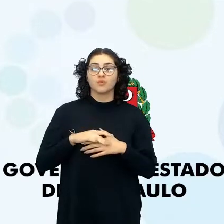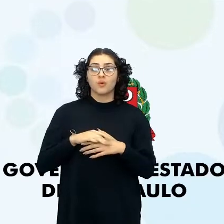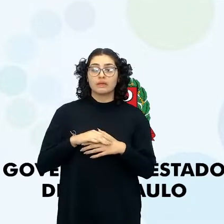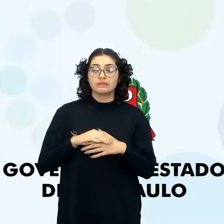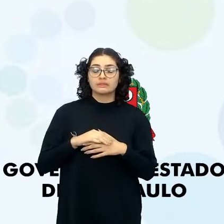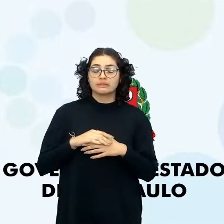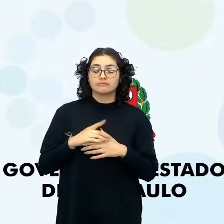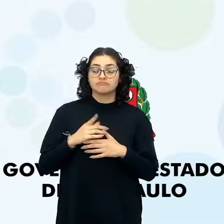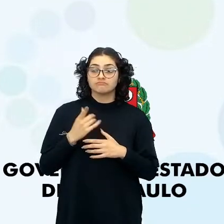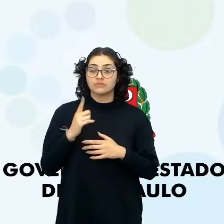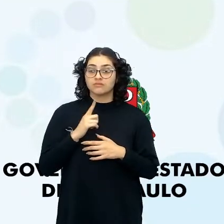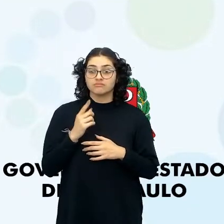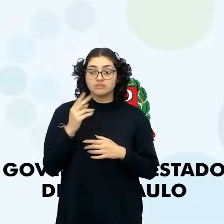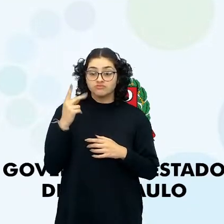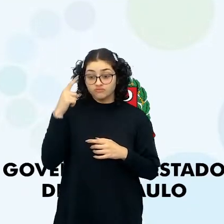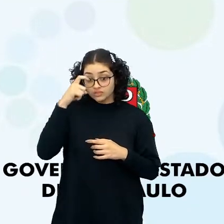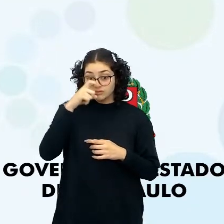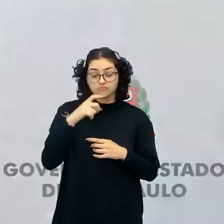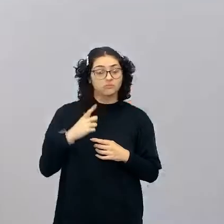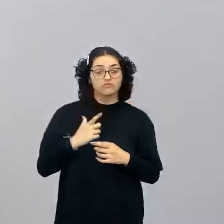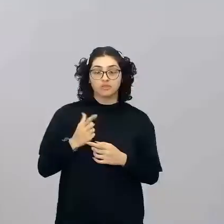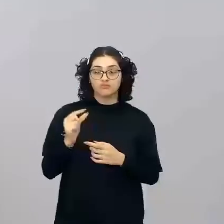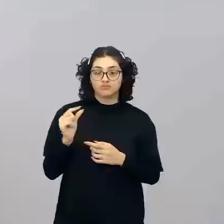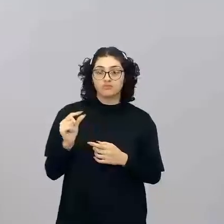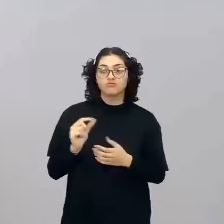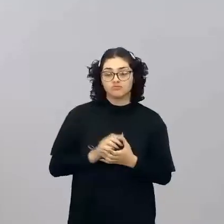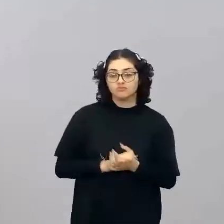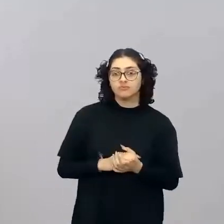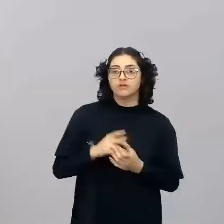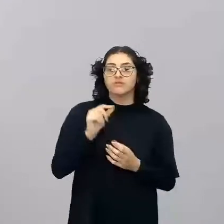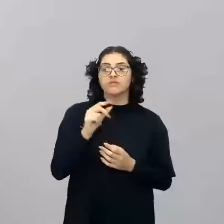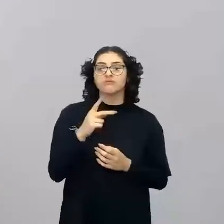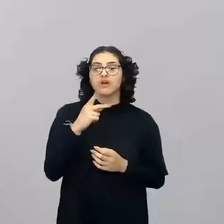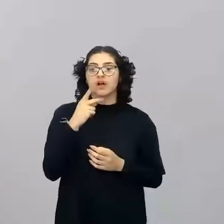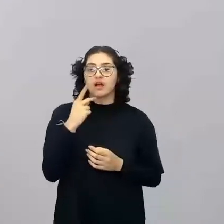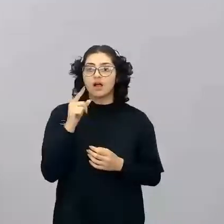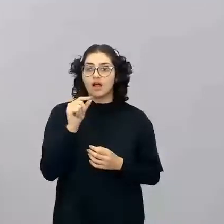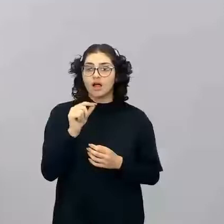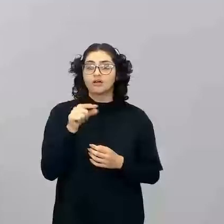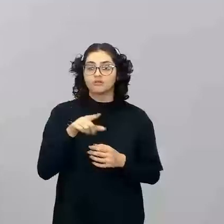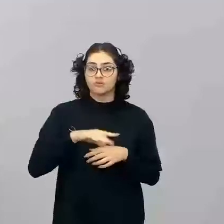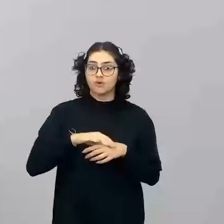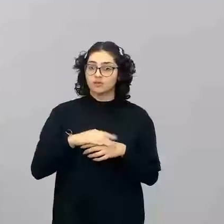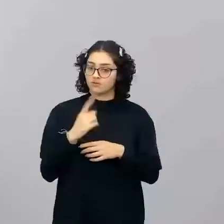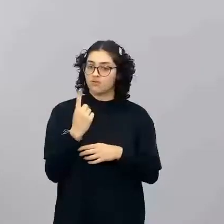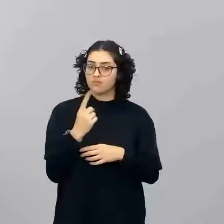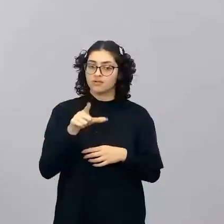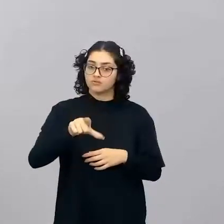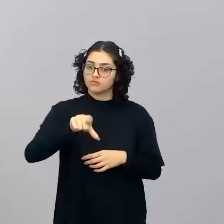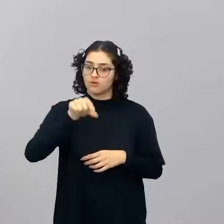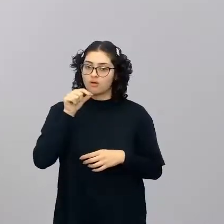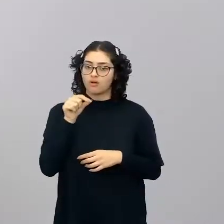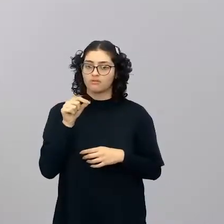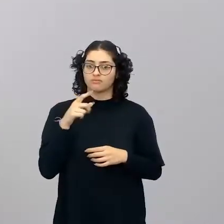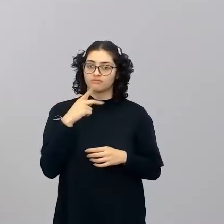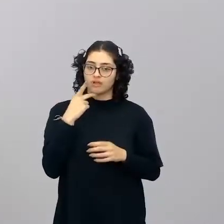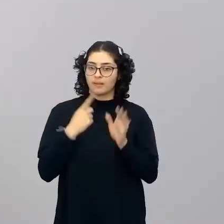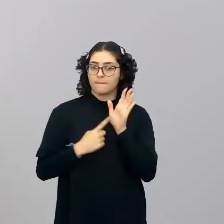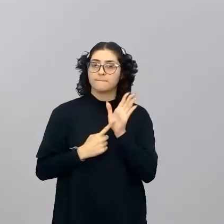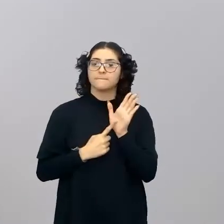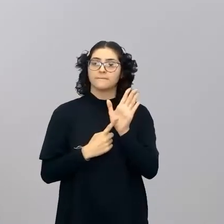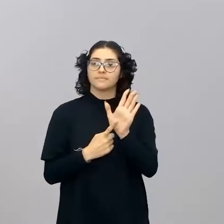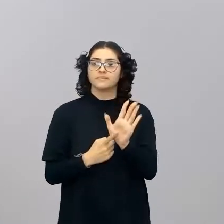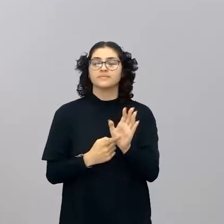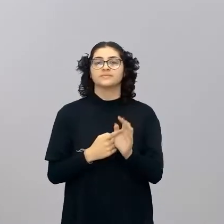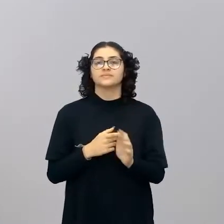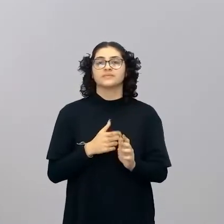raras, e a gente vai falar um pouquinho mais a respeito de uma dessas doenças que, apesar de estar aí